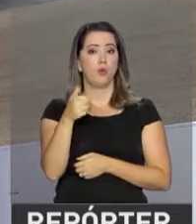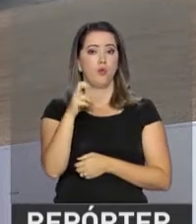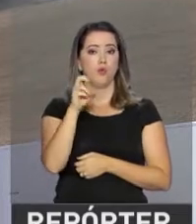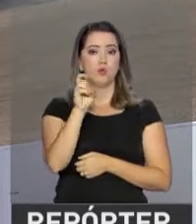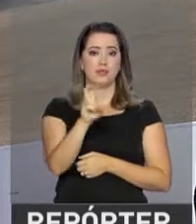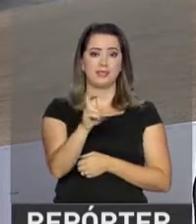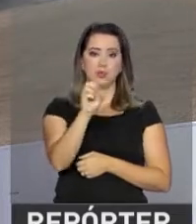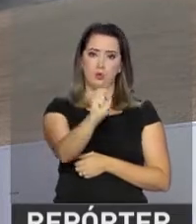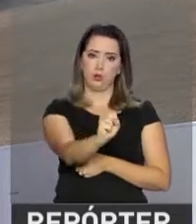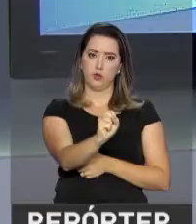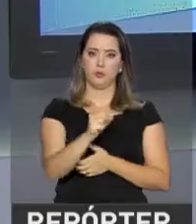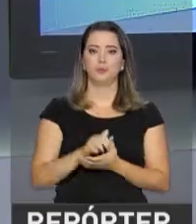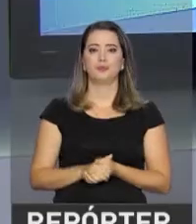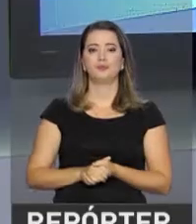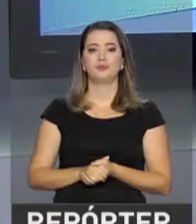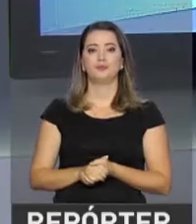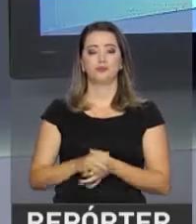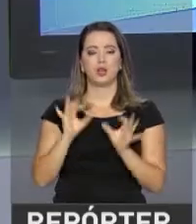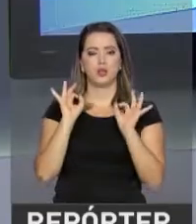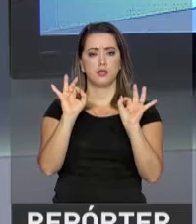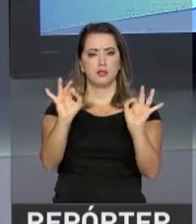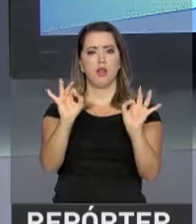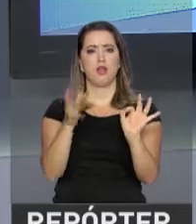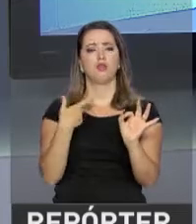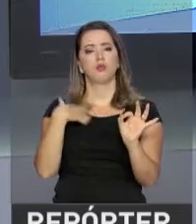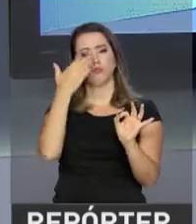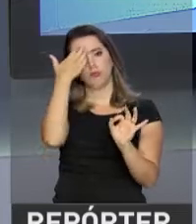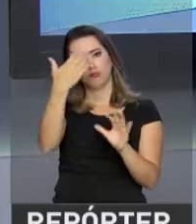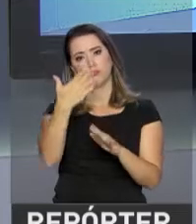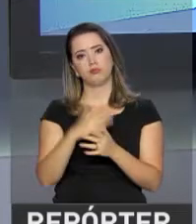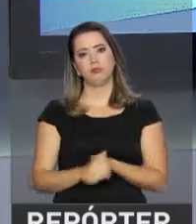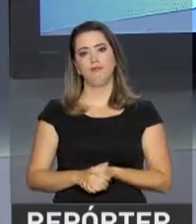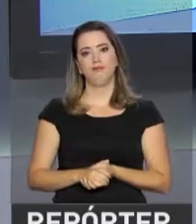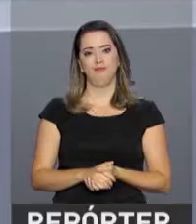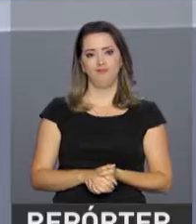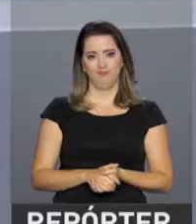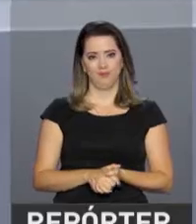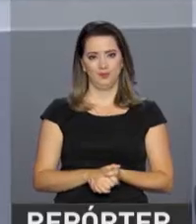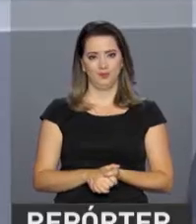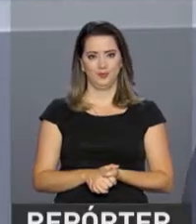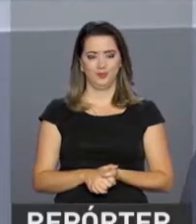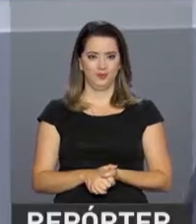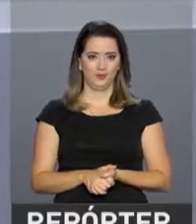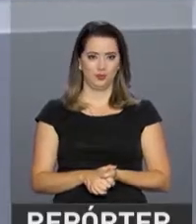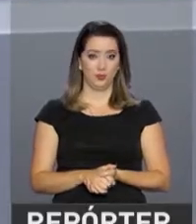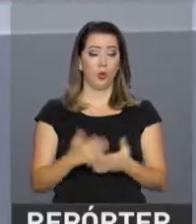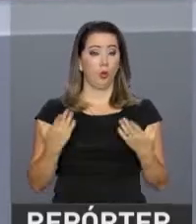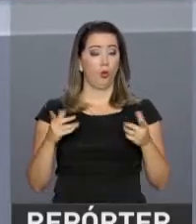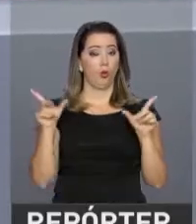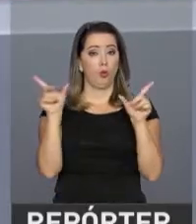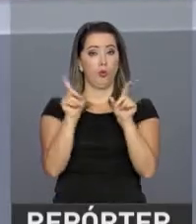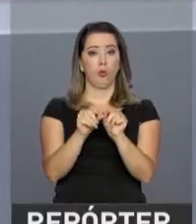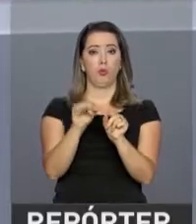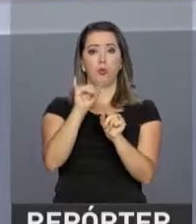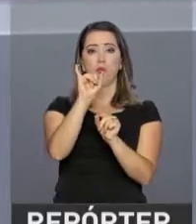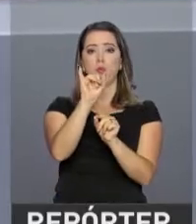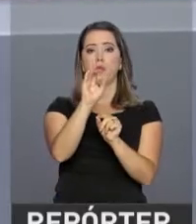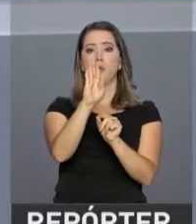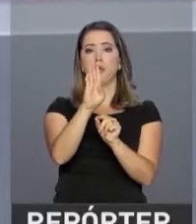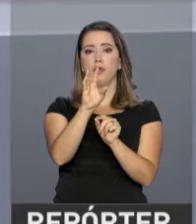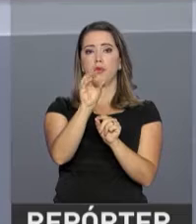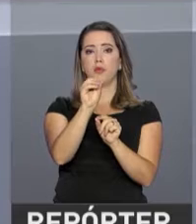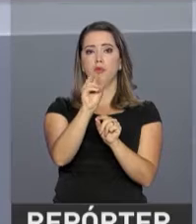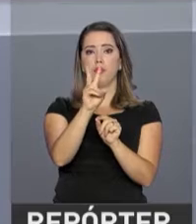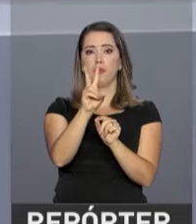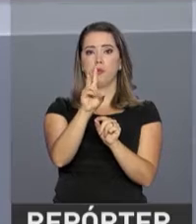roberto com você tá ótimo joão pedro obrigado por todas essas informações o ibovespa principal indicador de desempenho